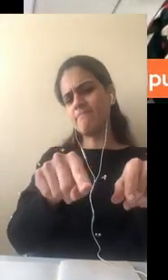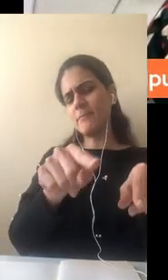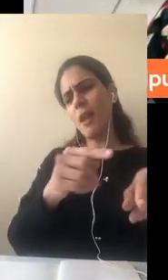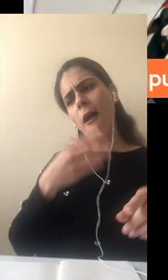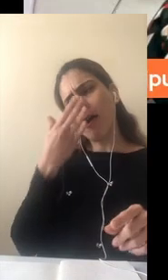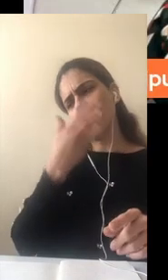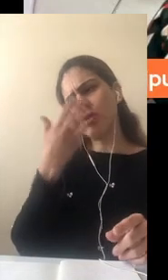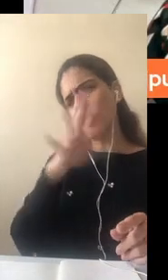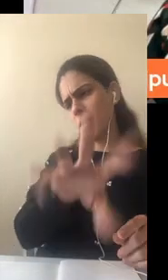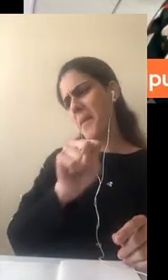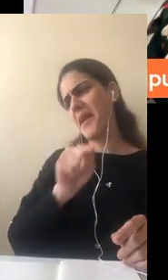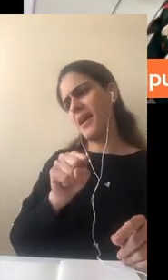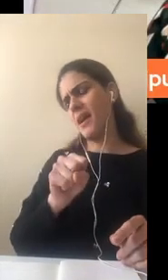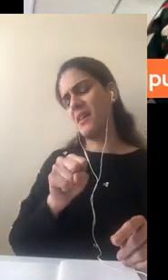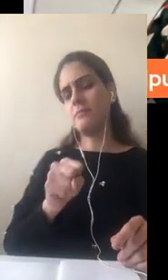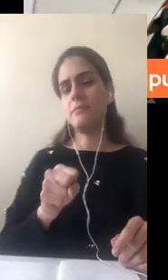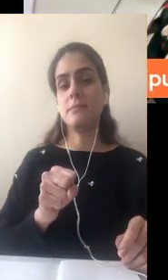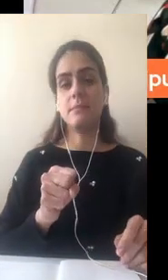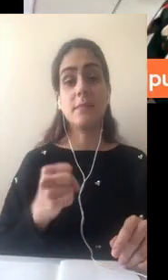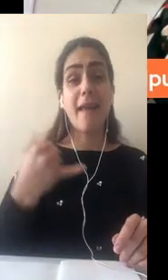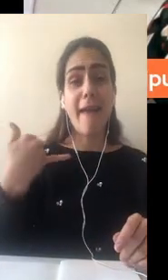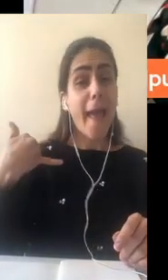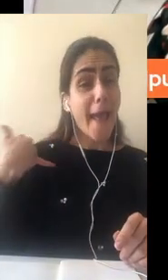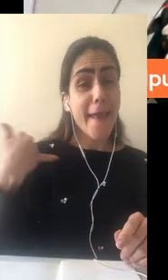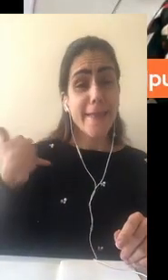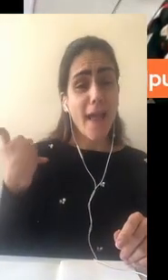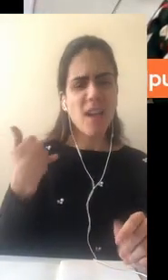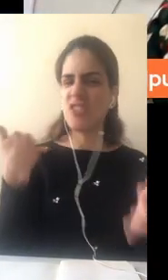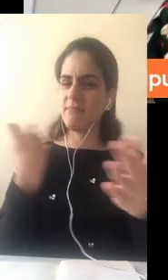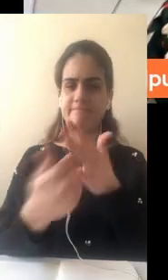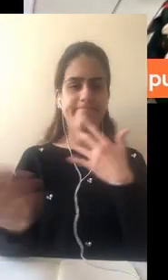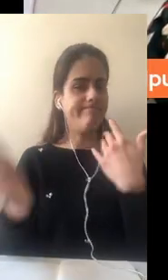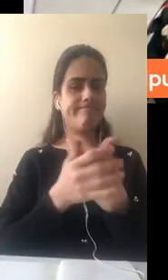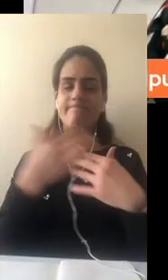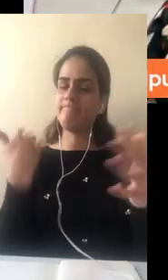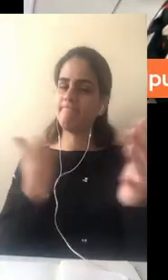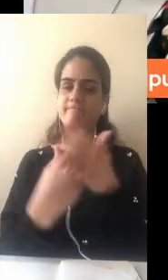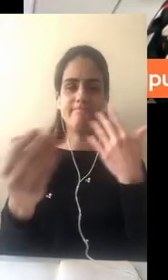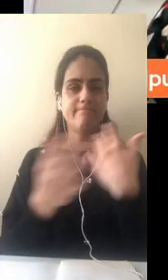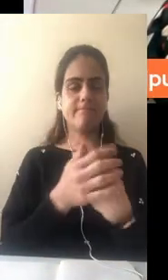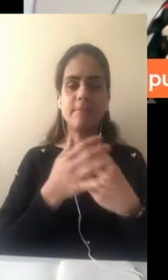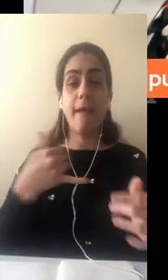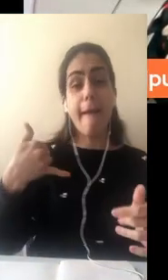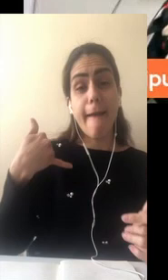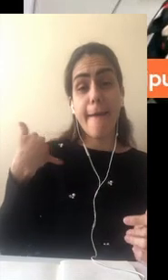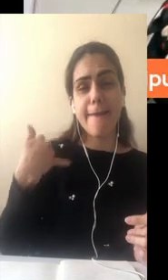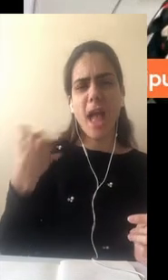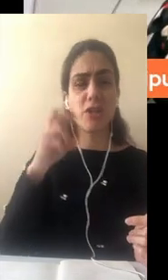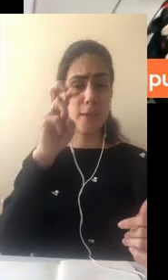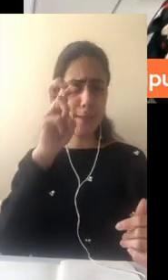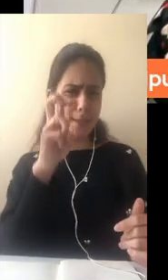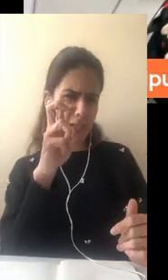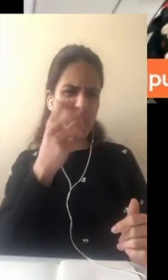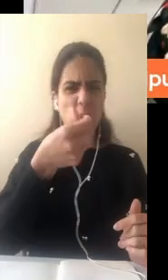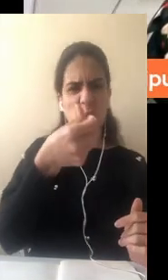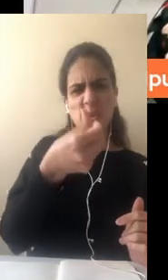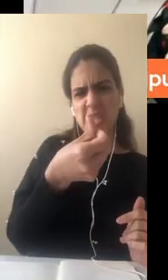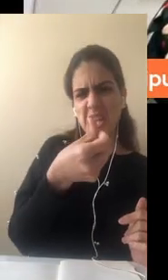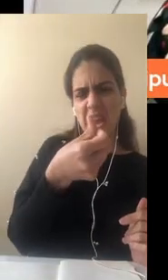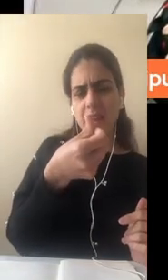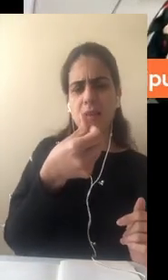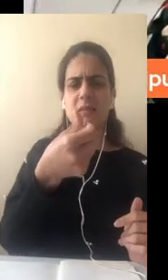não importa a idade. Você vai falar isso para uma criança de 4, de 3, de 5, de 6. Vai falar, ó, nós temos